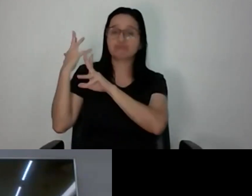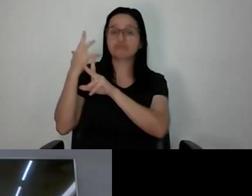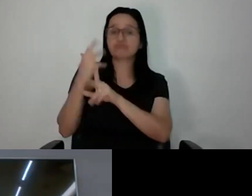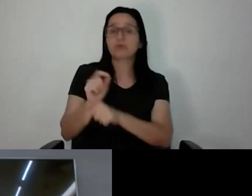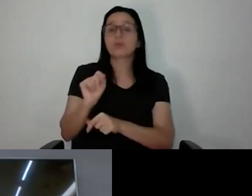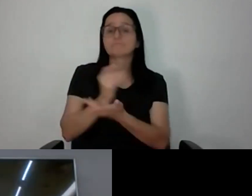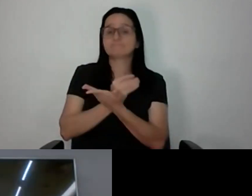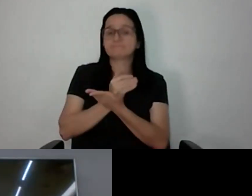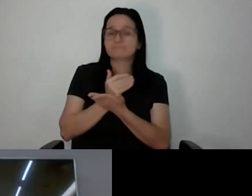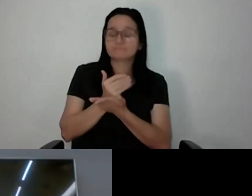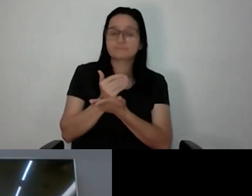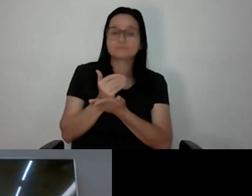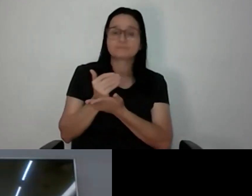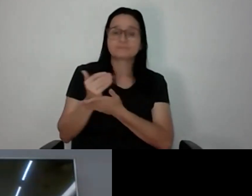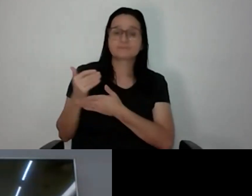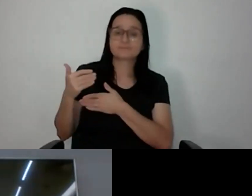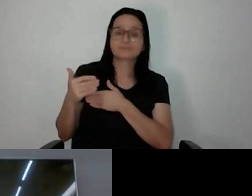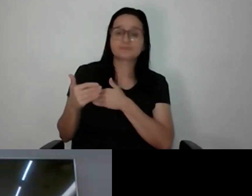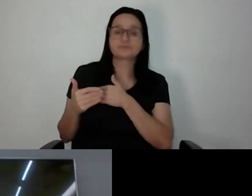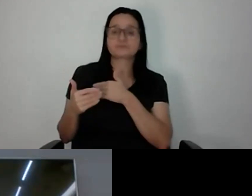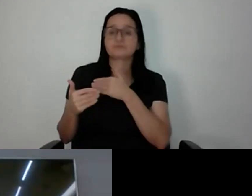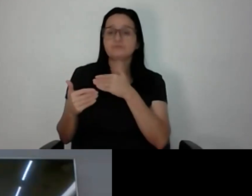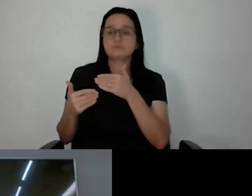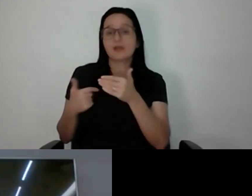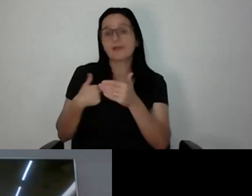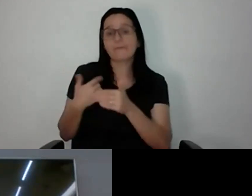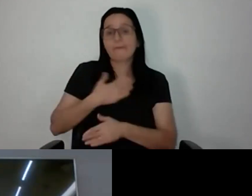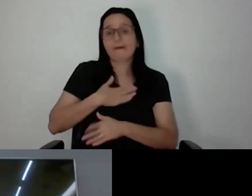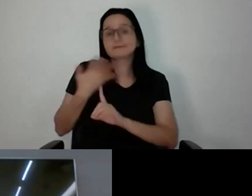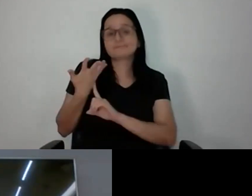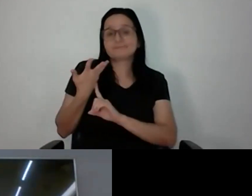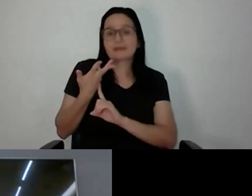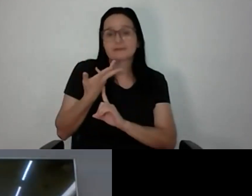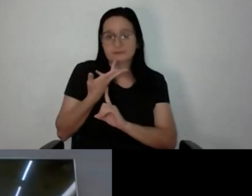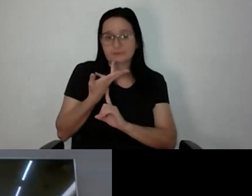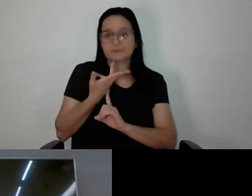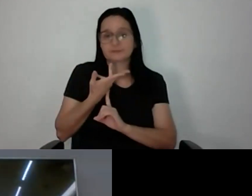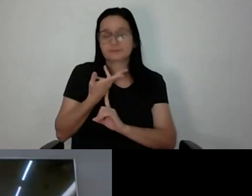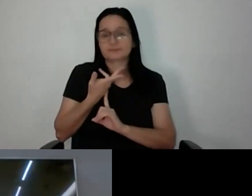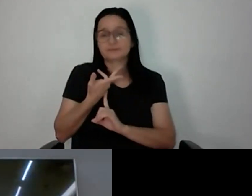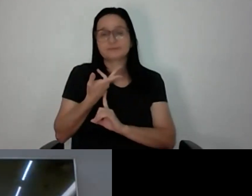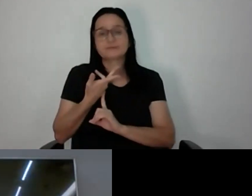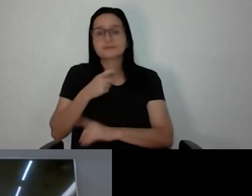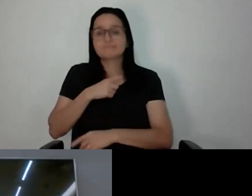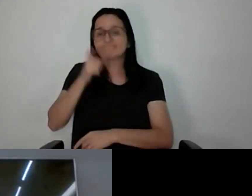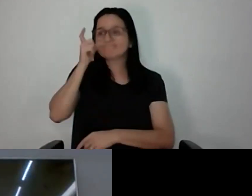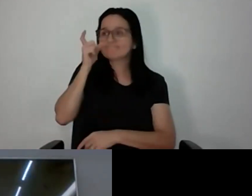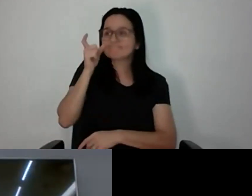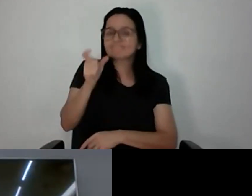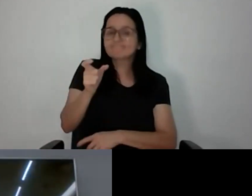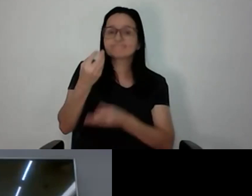começou a ser desenhada porque eu gostava de arte. Gostava de arte e comecei a me interessar, então, por propriedade